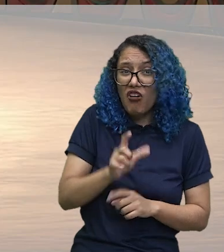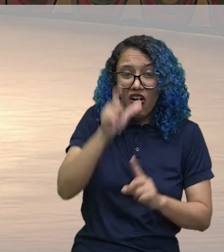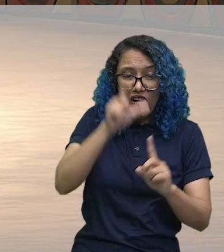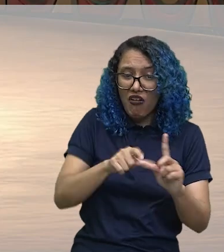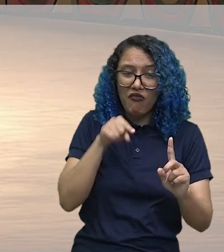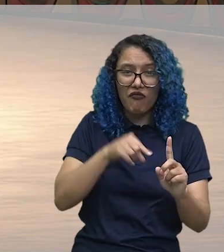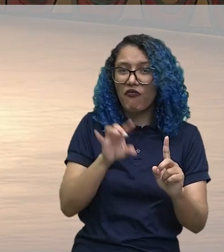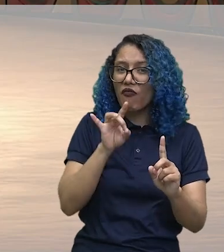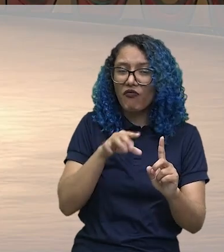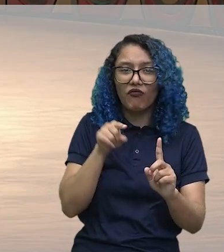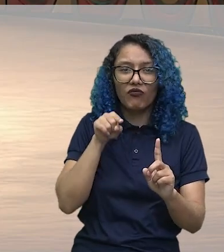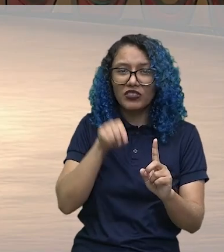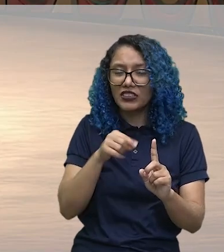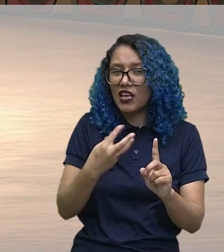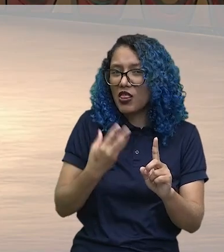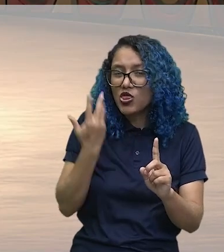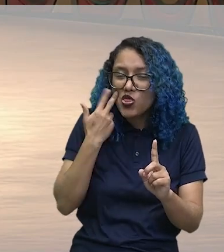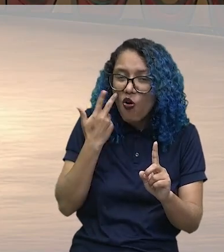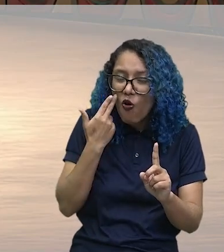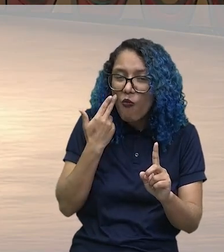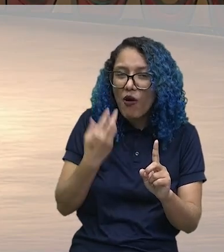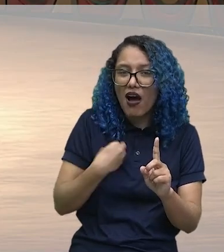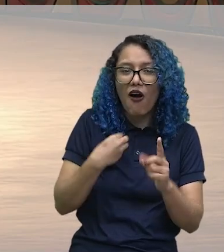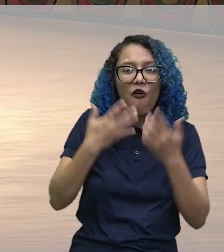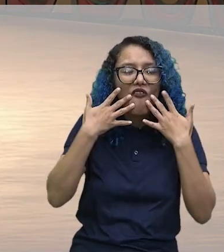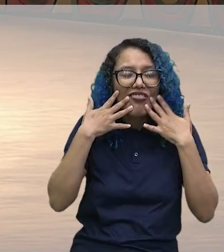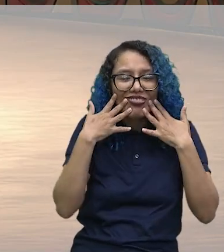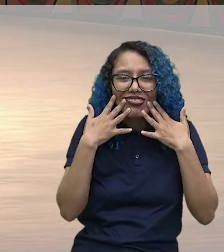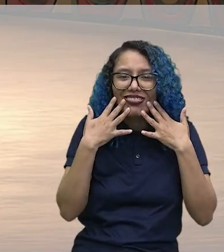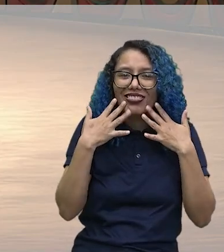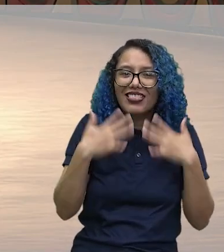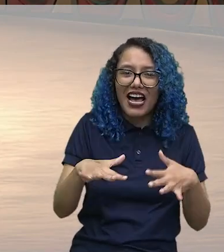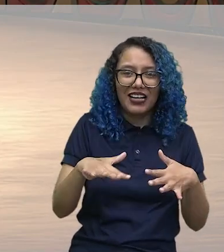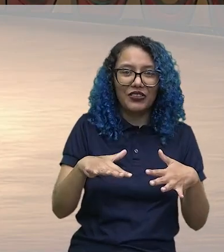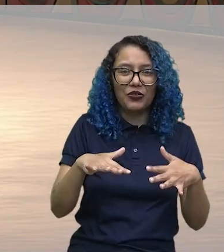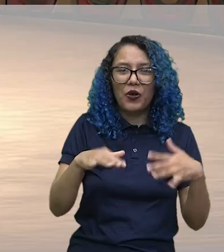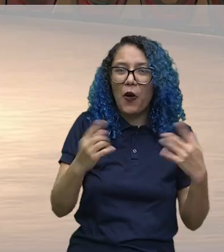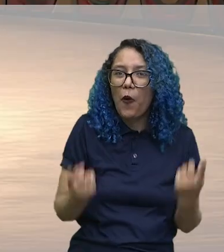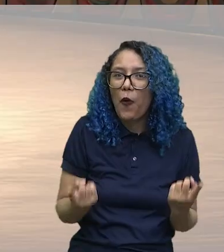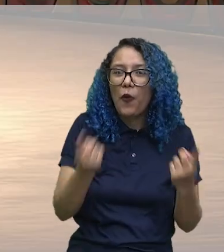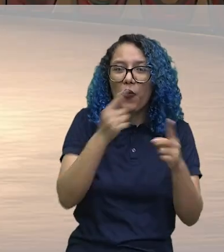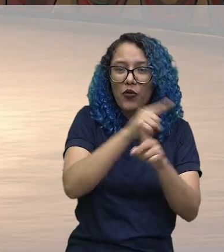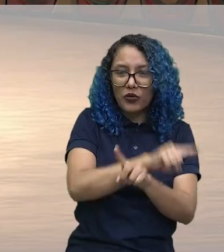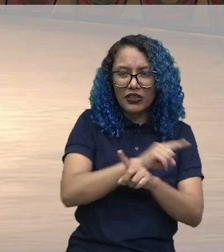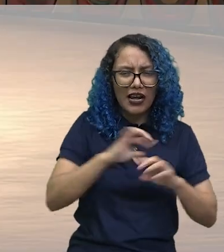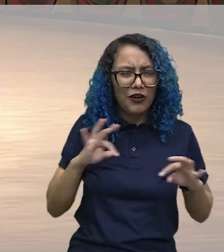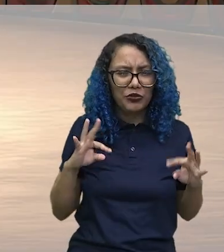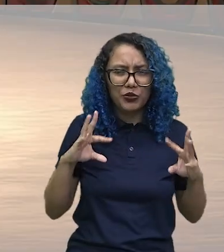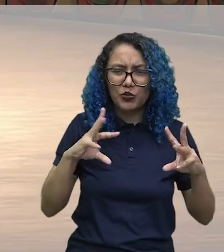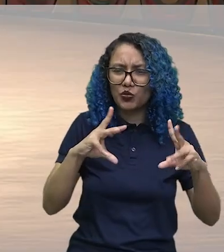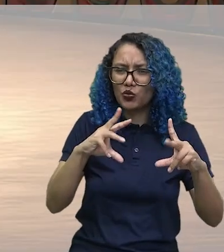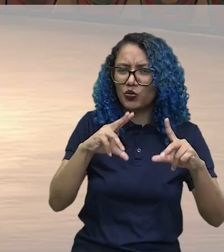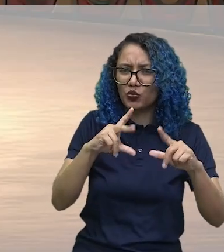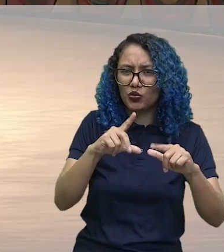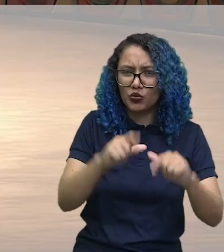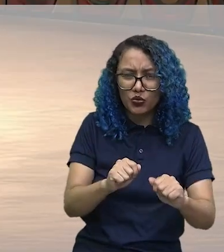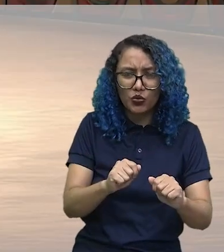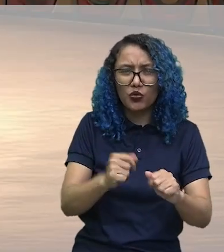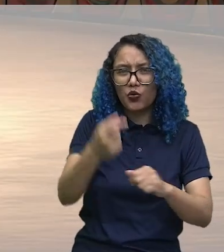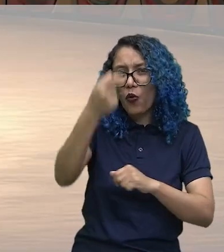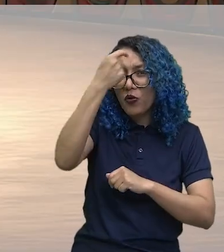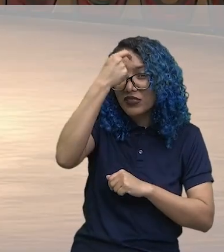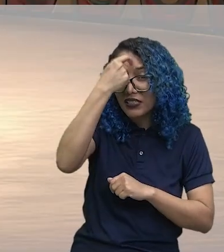sua vida normal. Você é naturalmente o oposto a tudo que